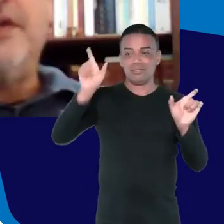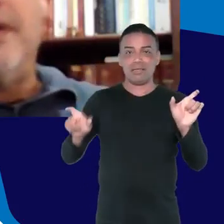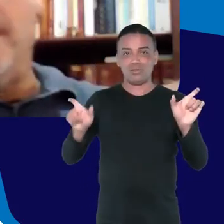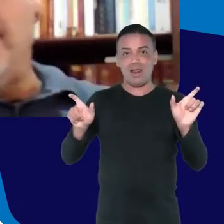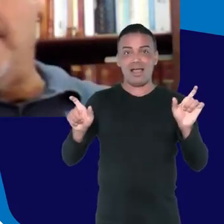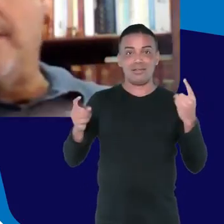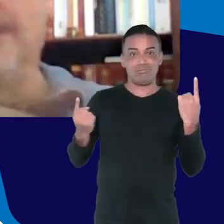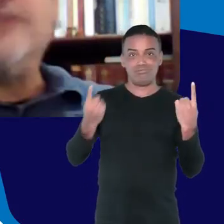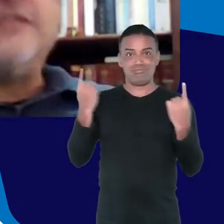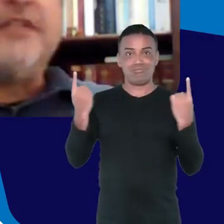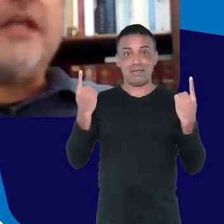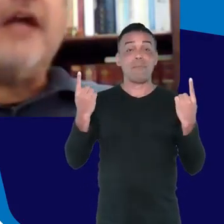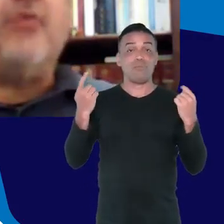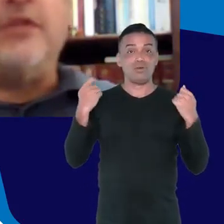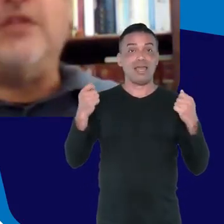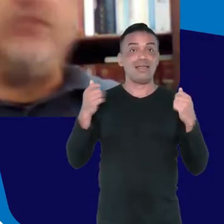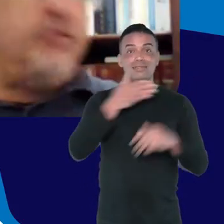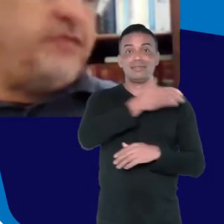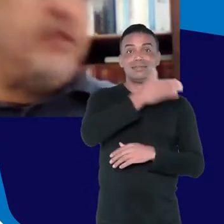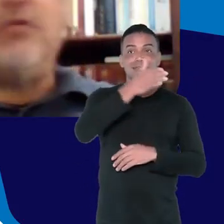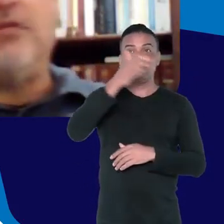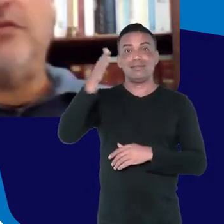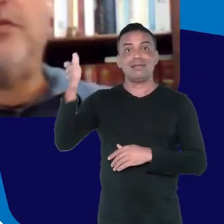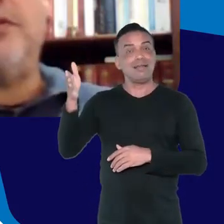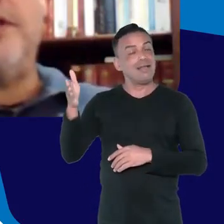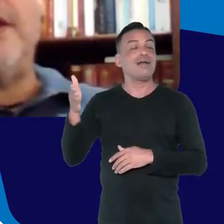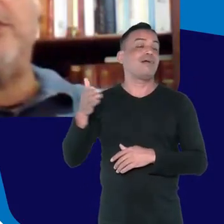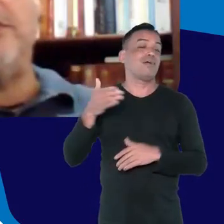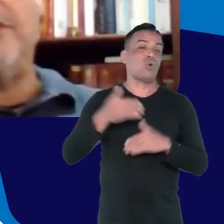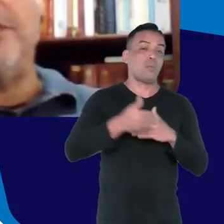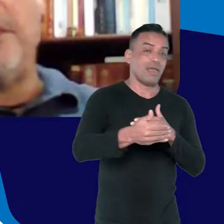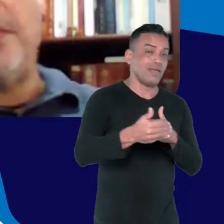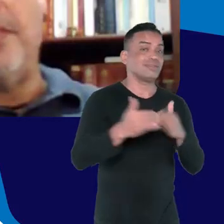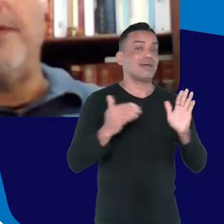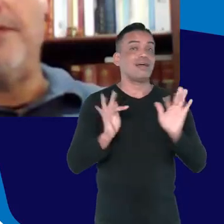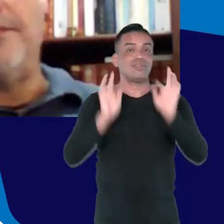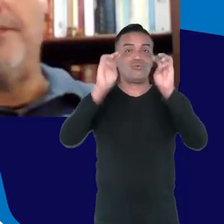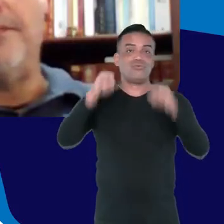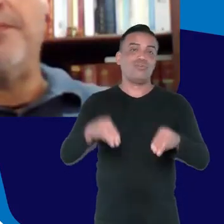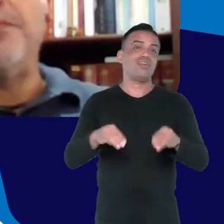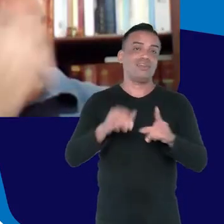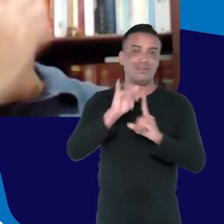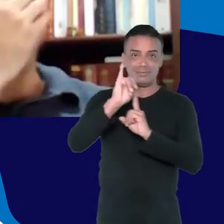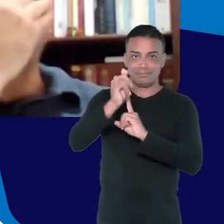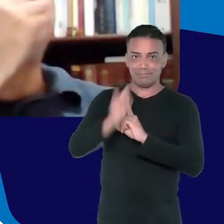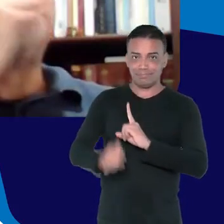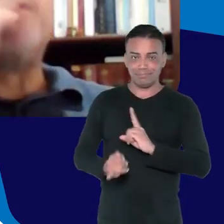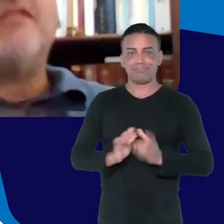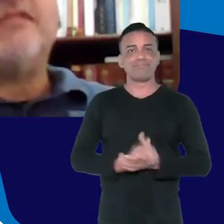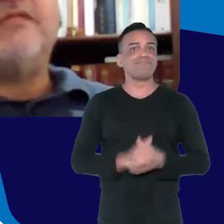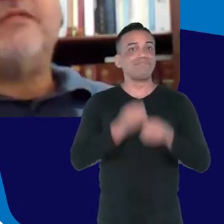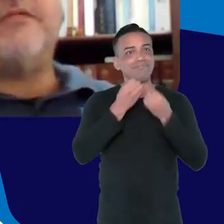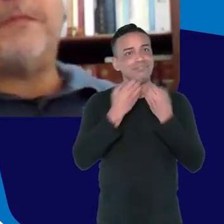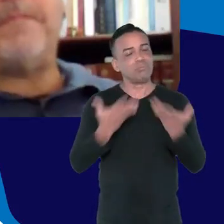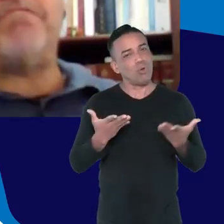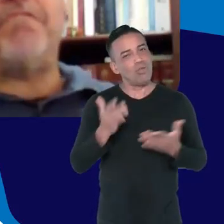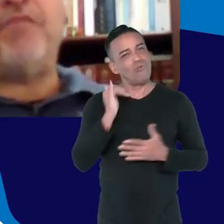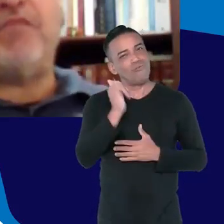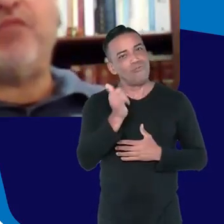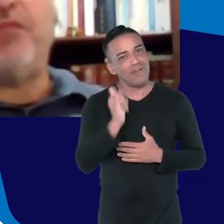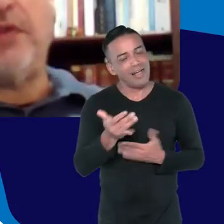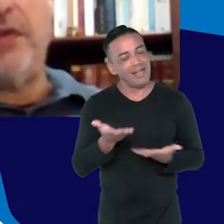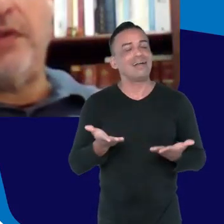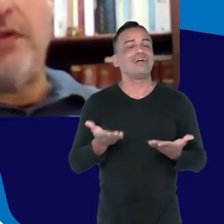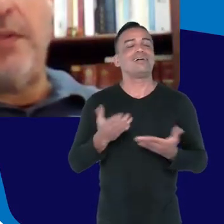pudessem transitar do início ao final da narrativa. Sim. Bom, Nelson, eu confesso